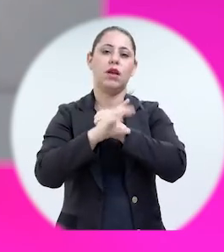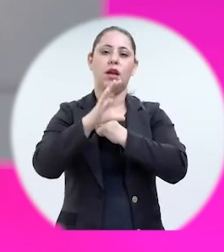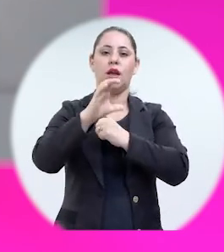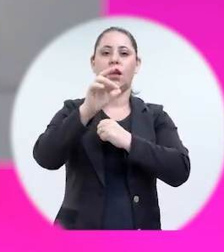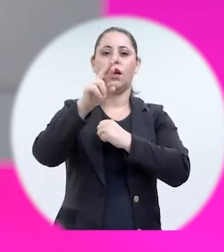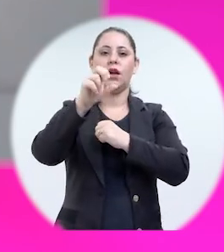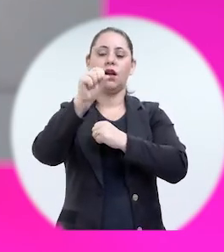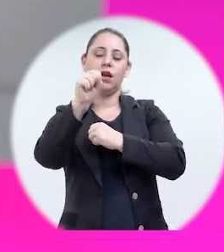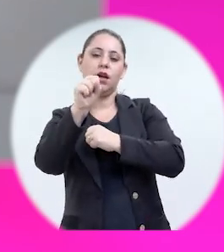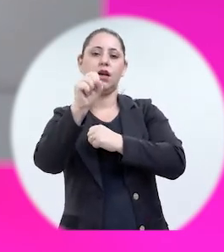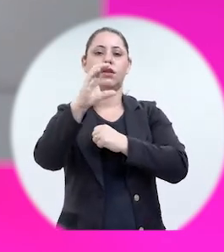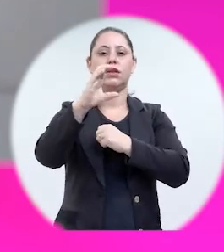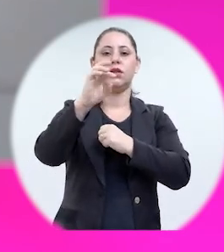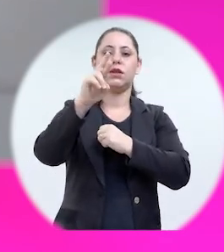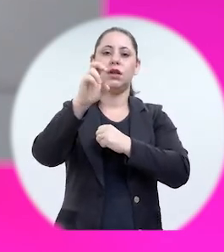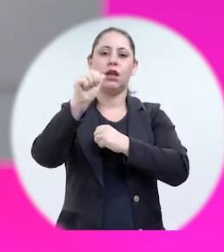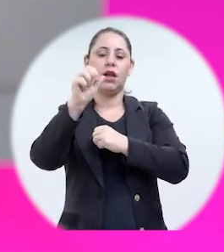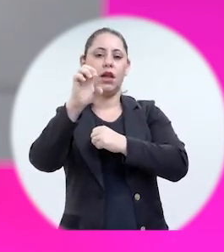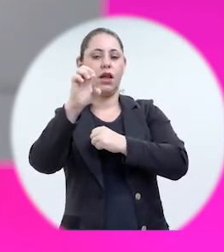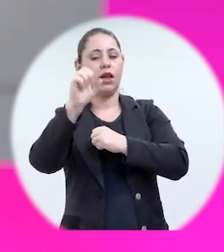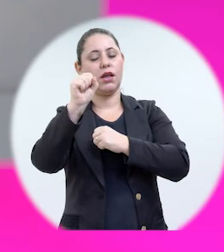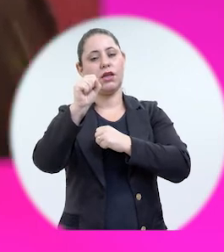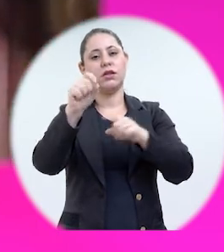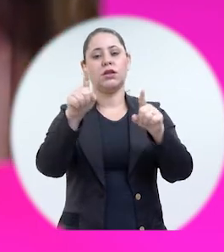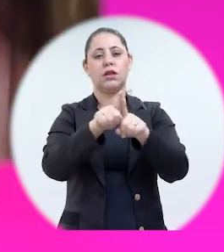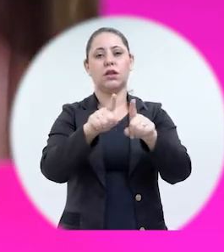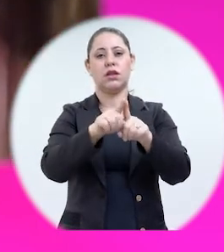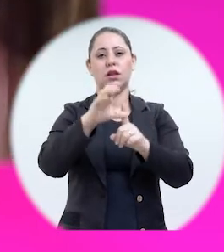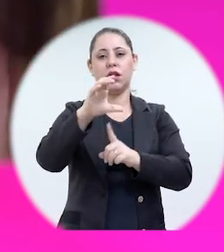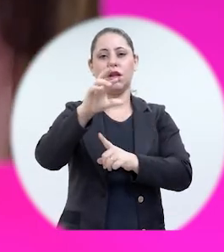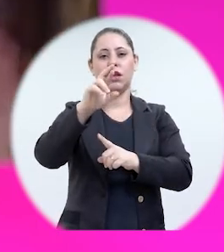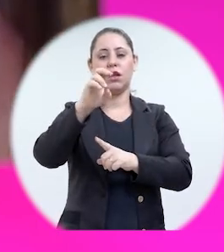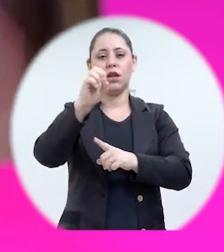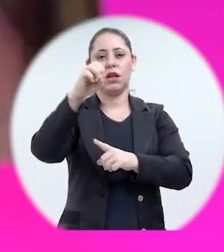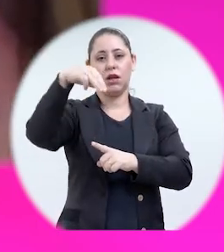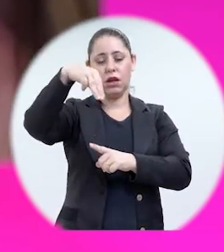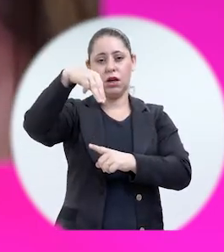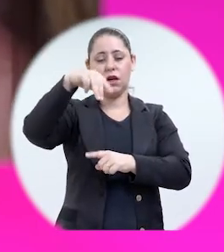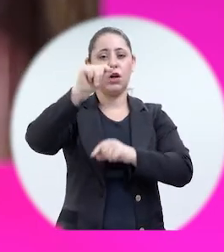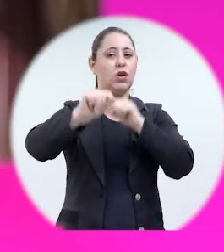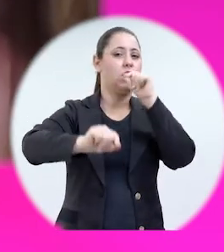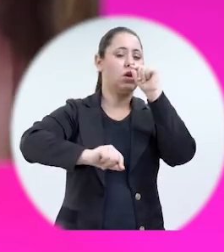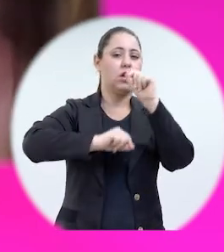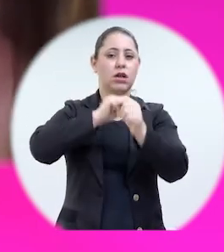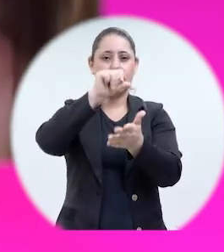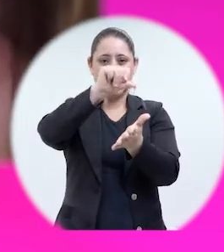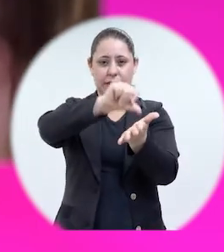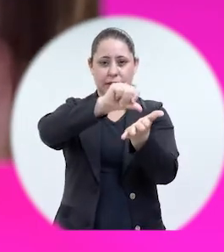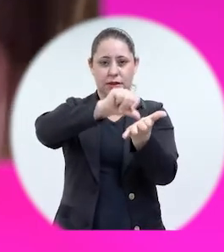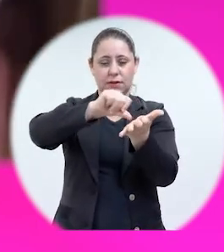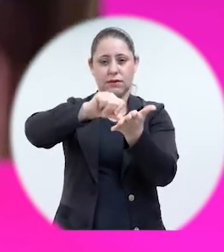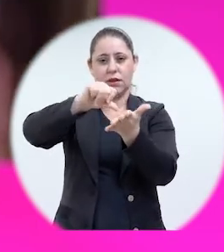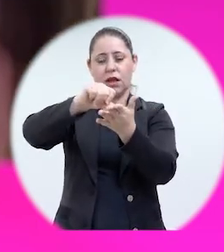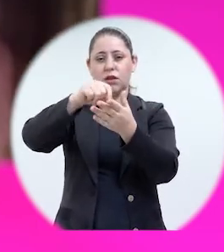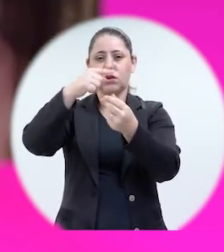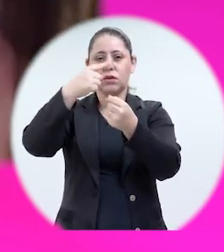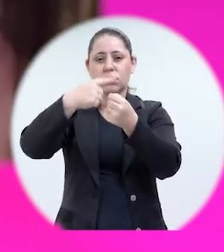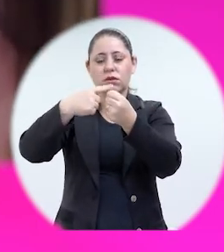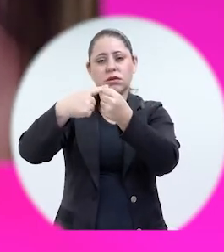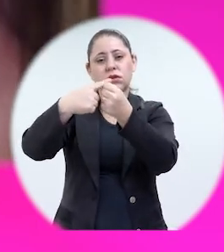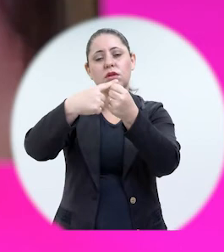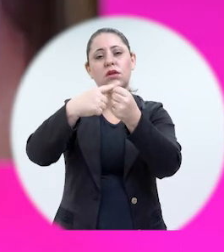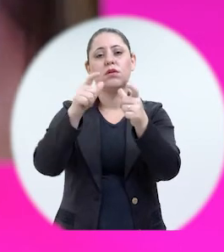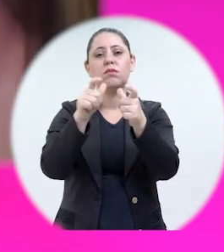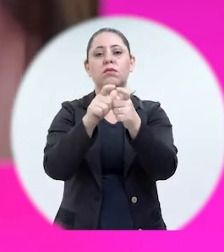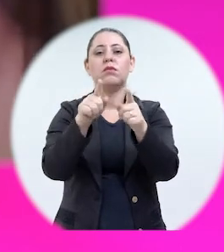atendimento, CRAS, CREAS, tem CRAN ou CAN, né, que são os centros do